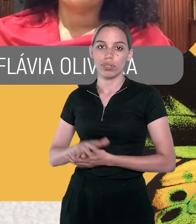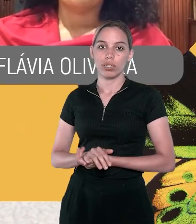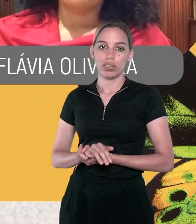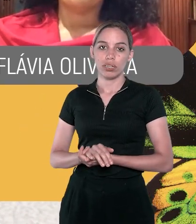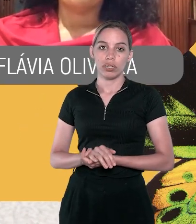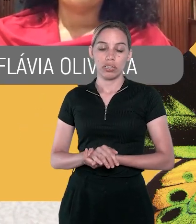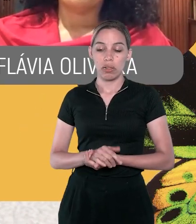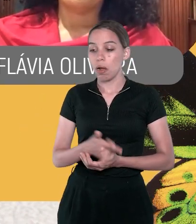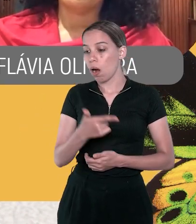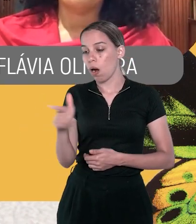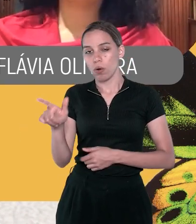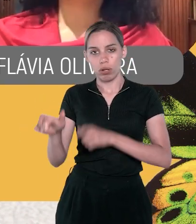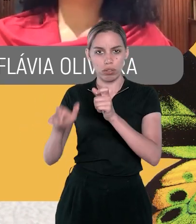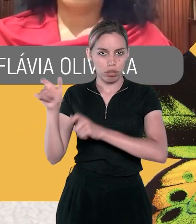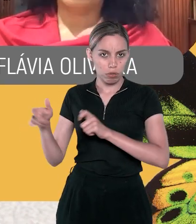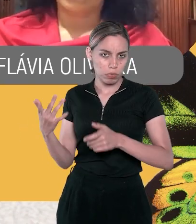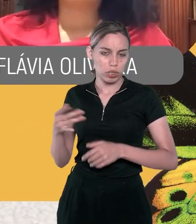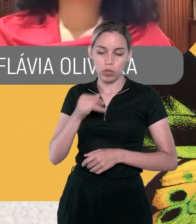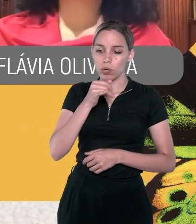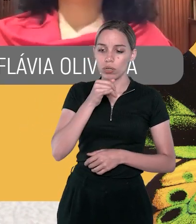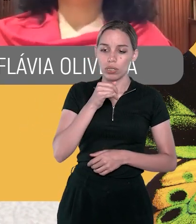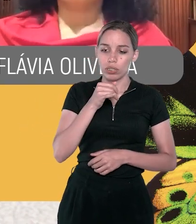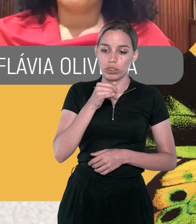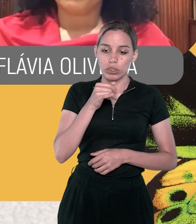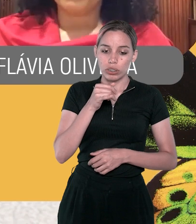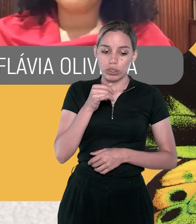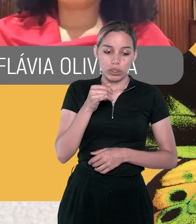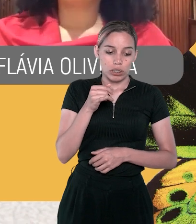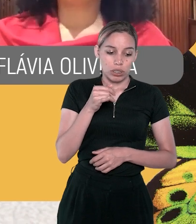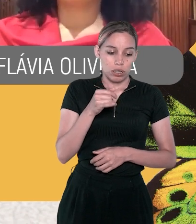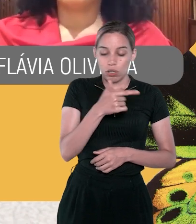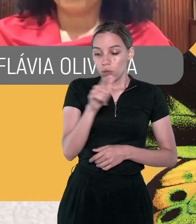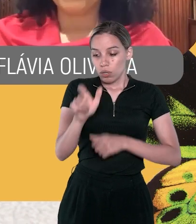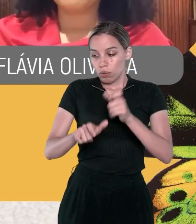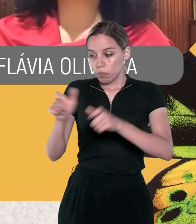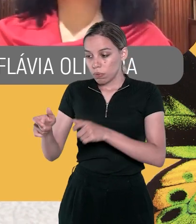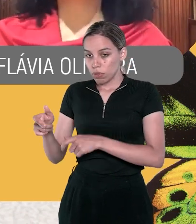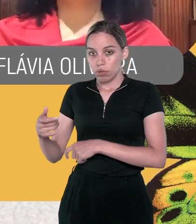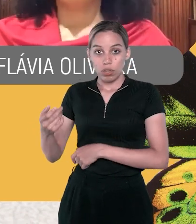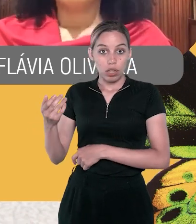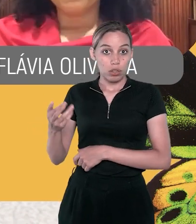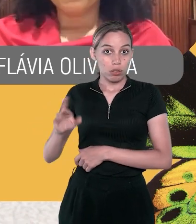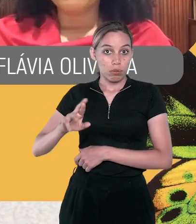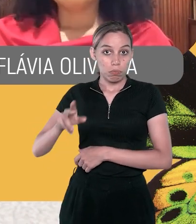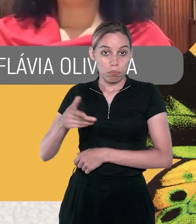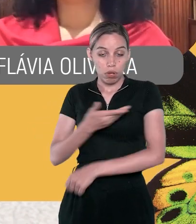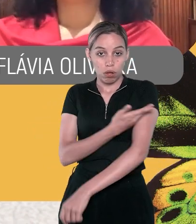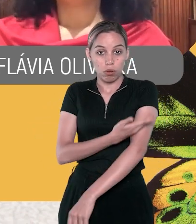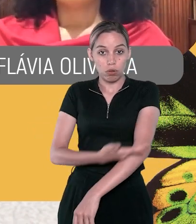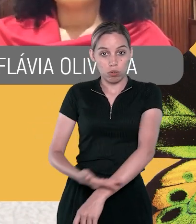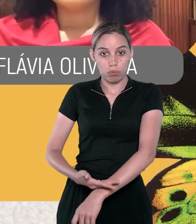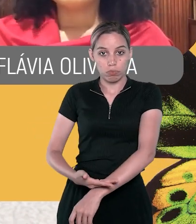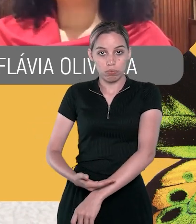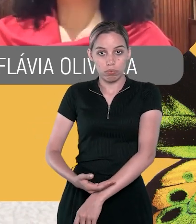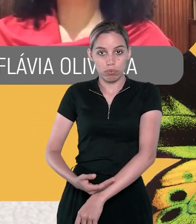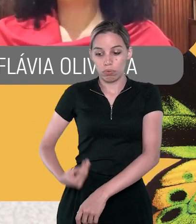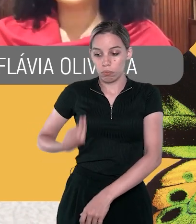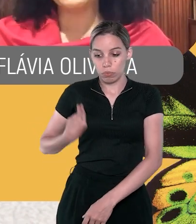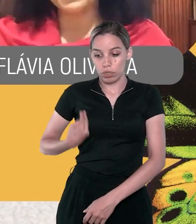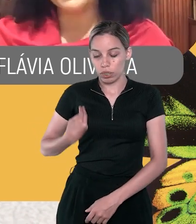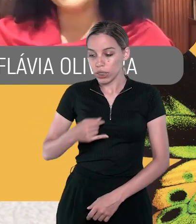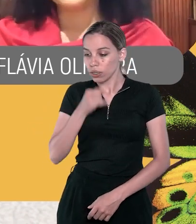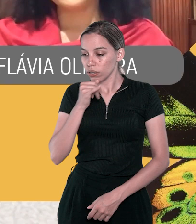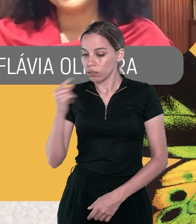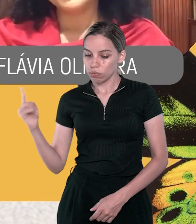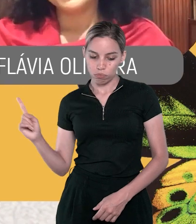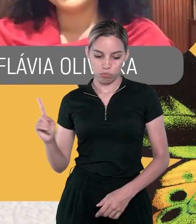vão para um lugar onde que eles não estão acostumados aí, que é aquela praça, eles se tornam todos invisíveis.